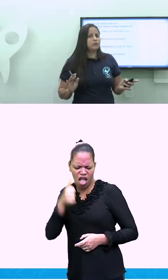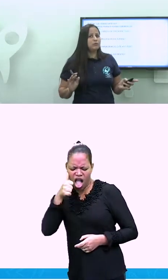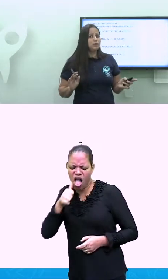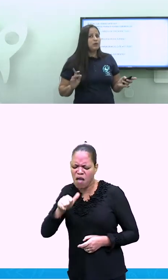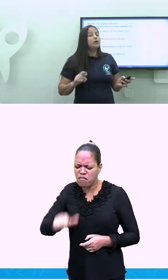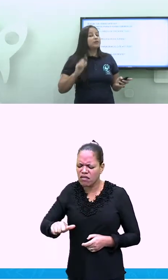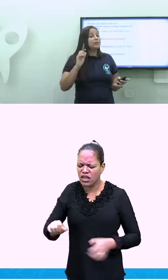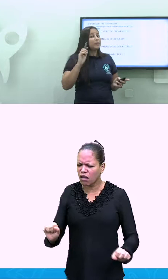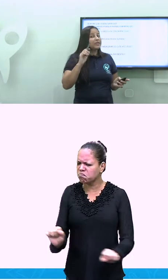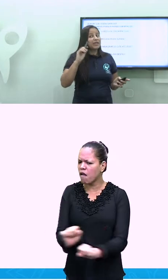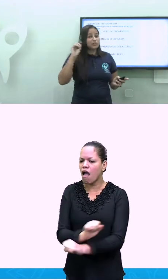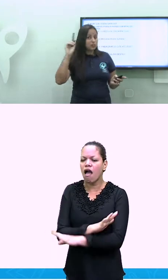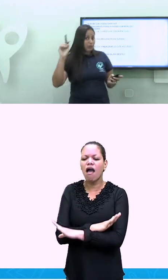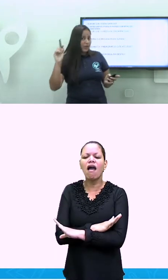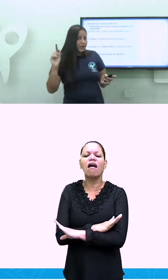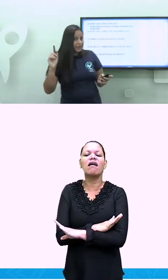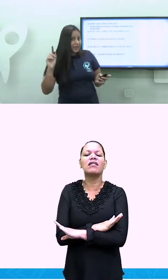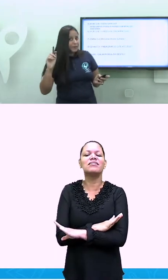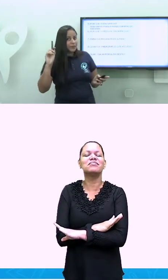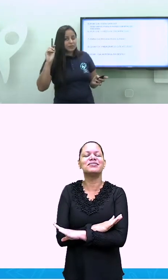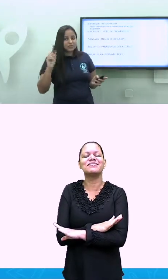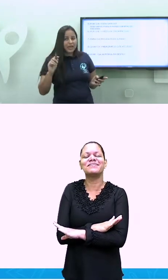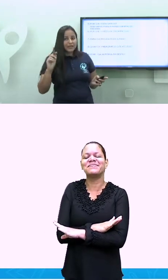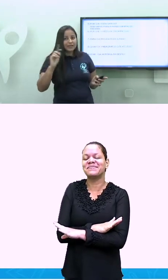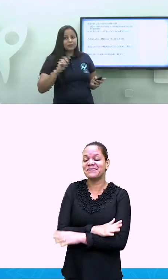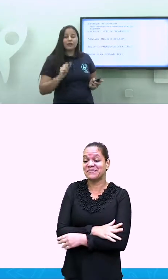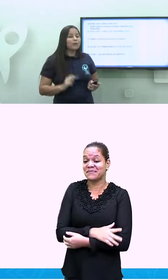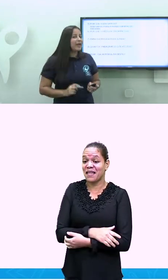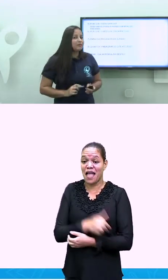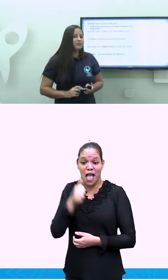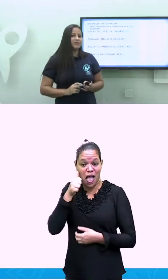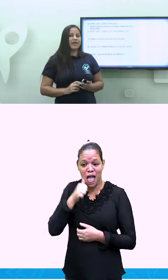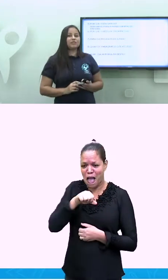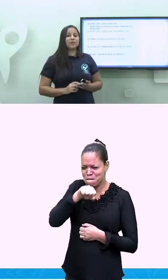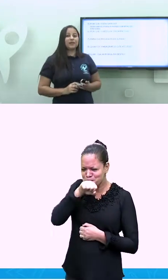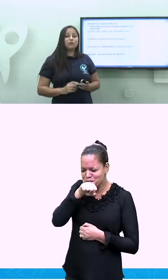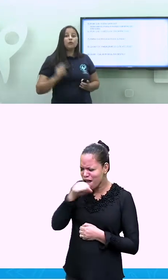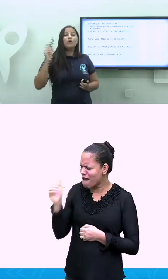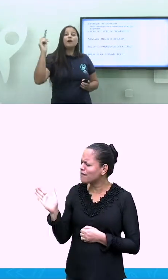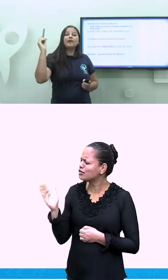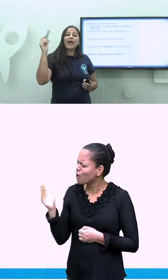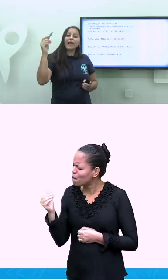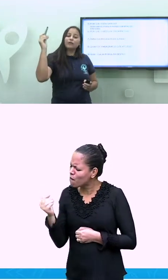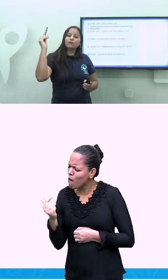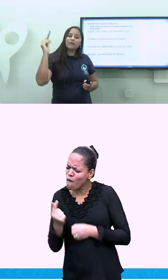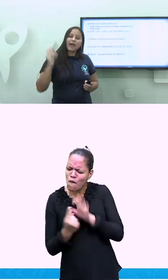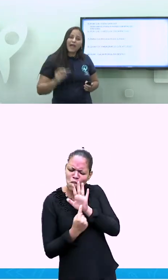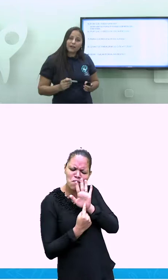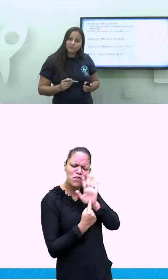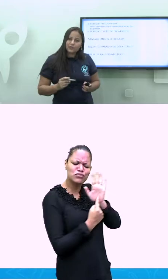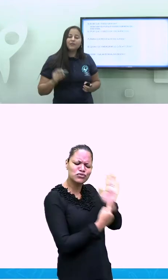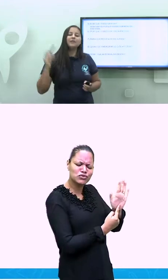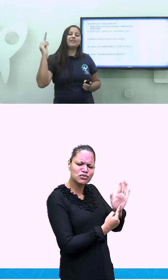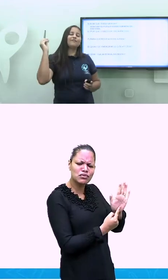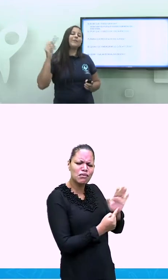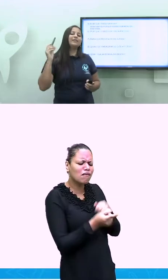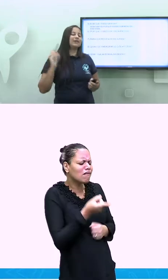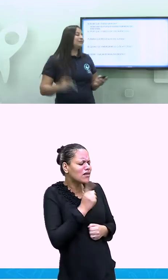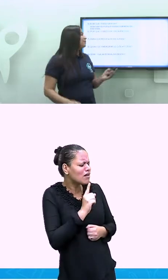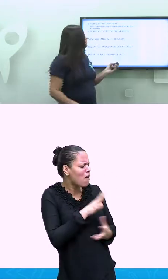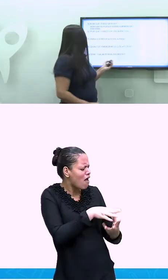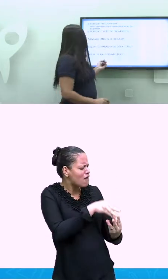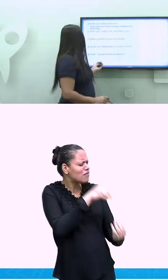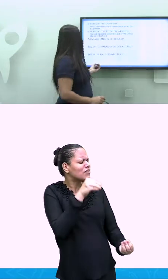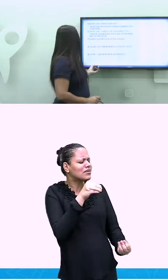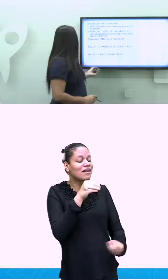acabou. Quando a mamãe dela chamou ela, né, para mostrar que aquilo não era um fantasma, era o galho da árvore que estava